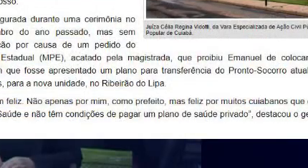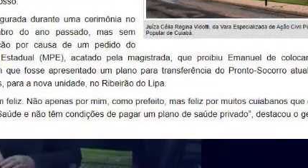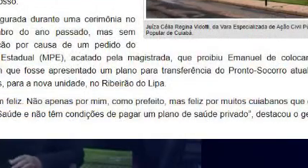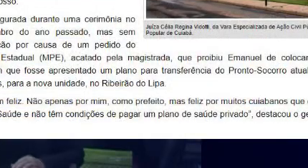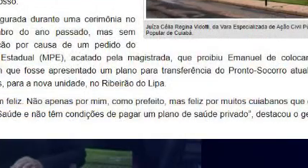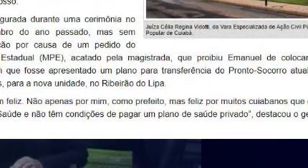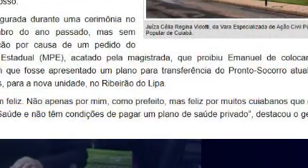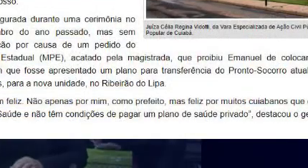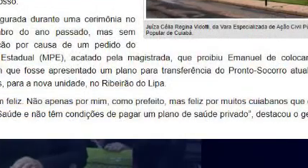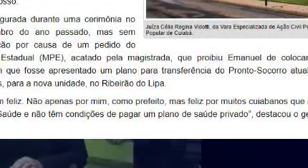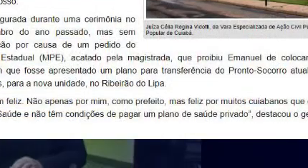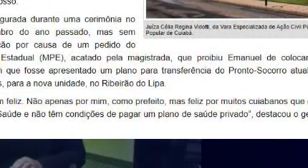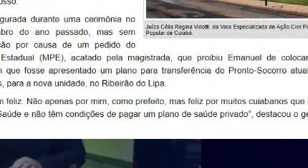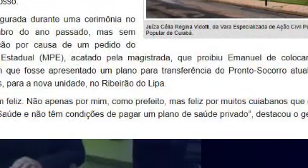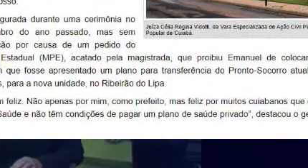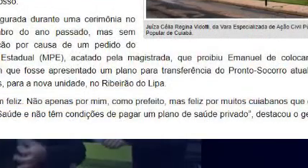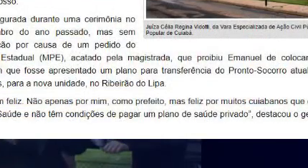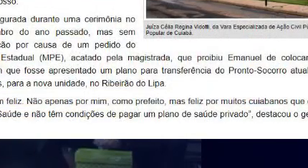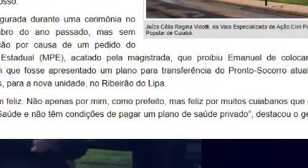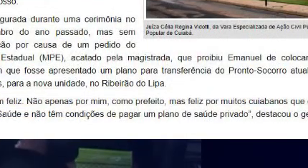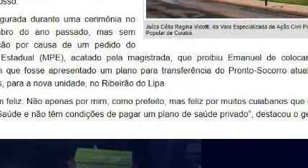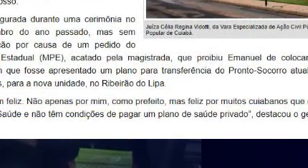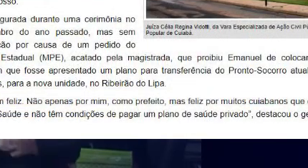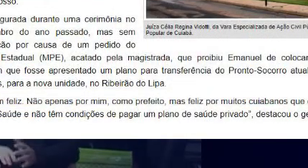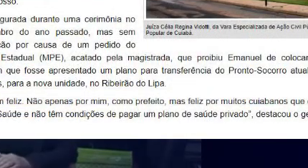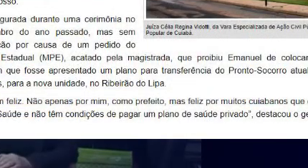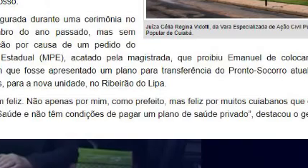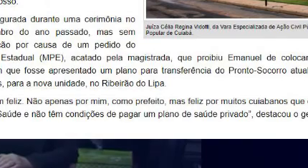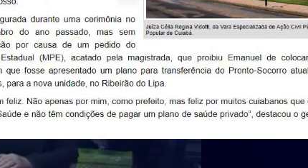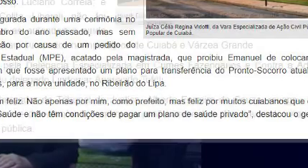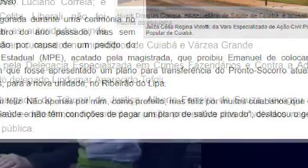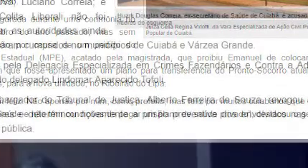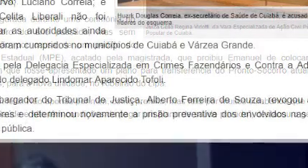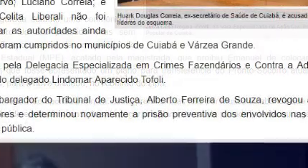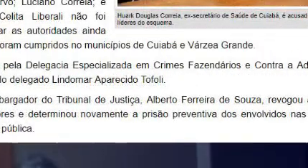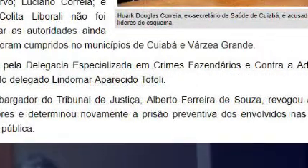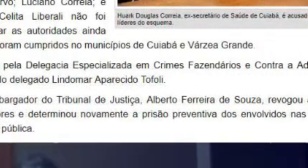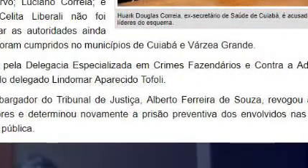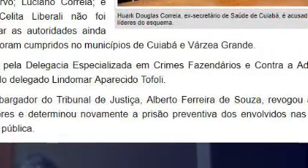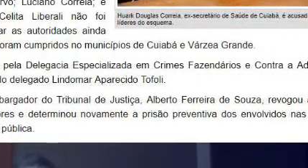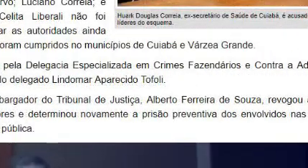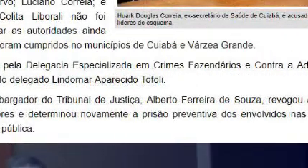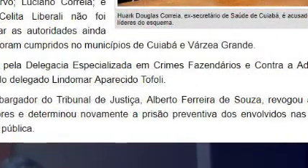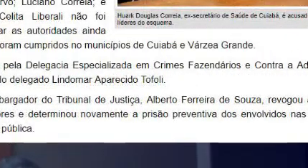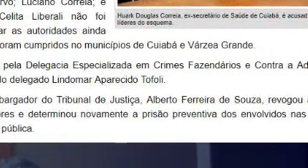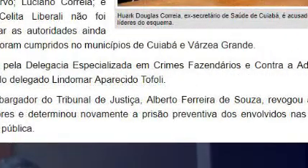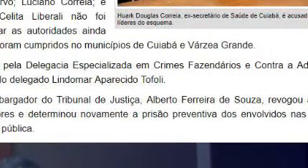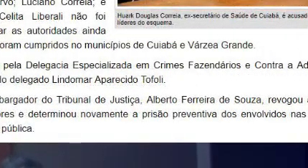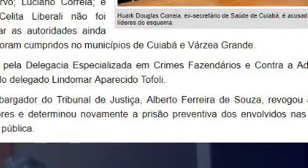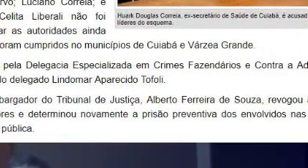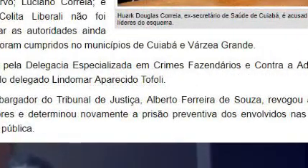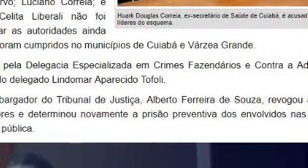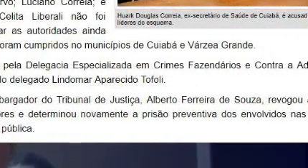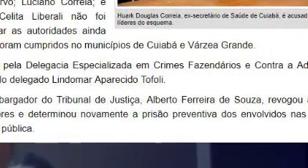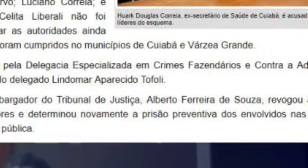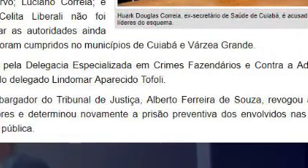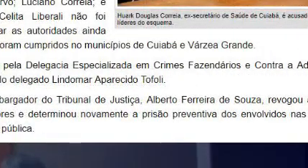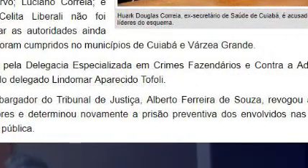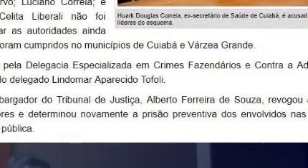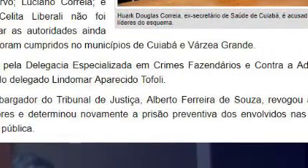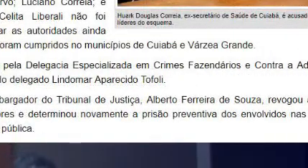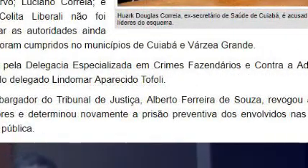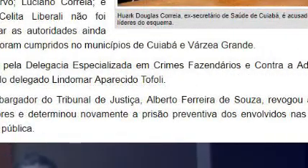Hospital Pronto-Socorro está na justiça, decisão judicial. O Uma coisa que ele quer esconder é que